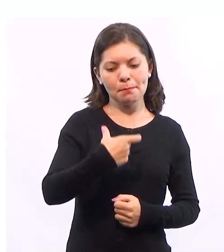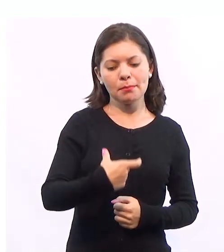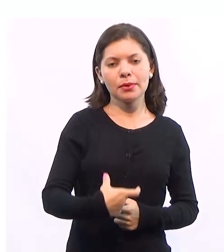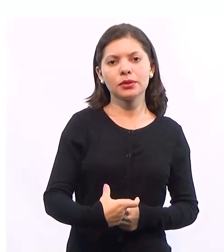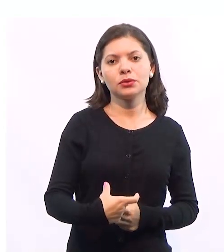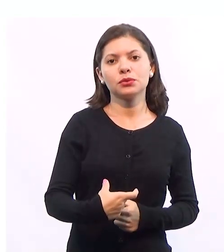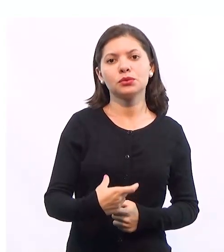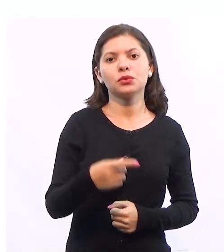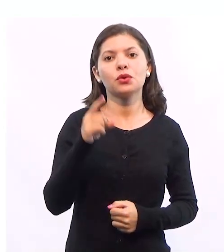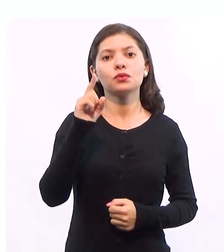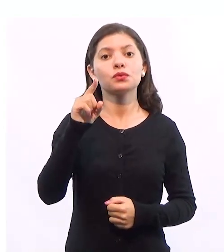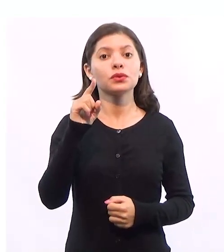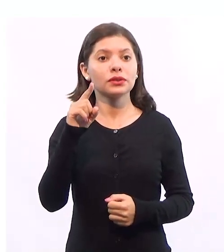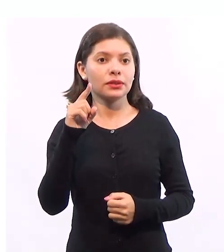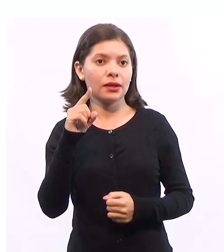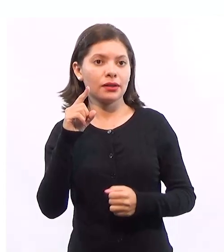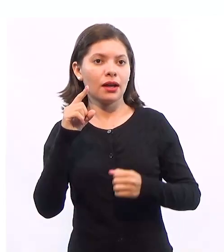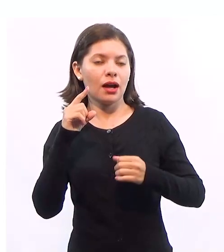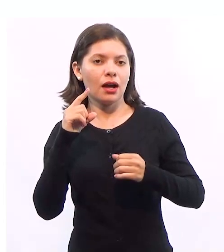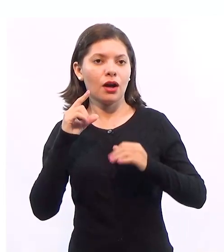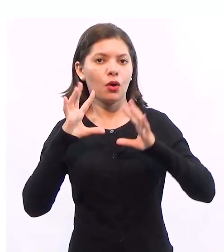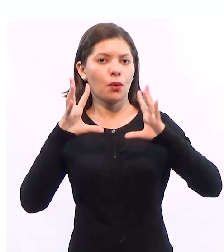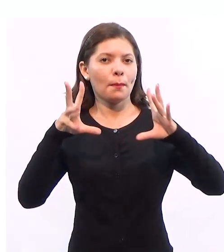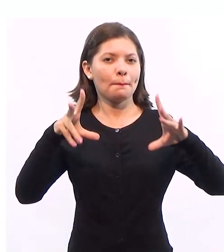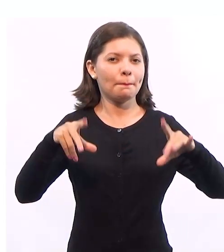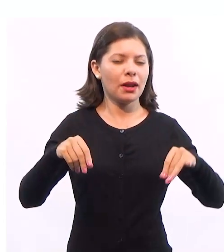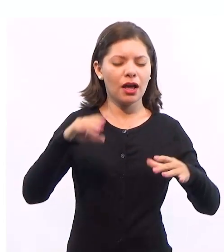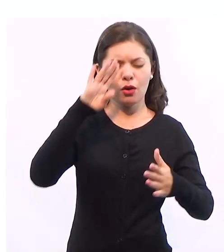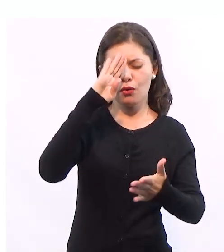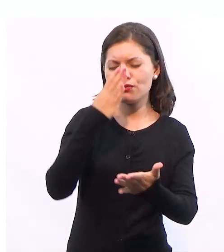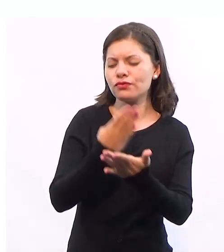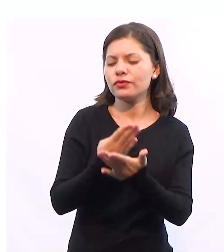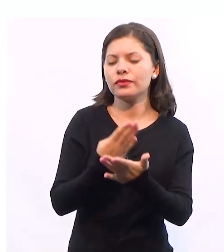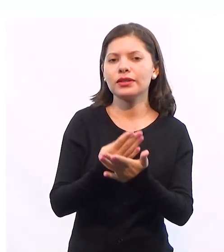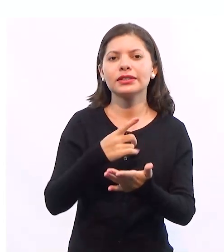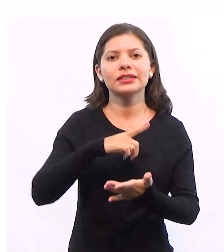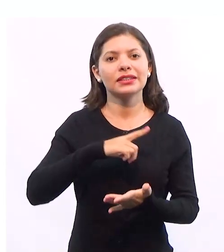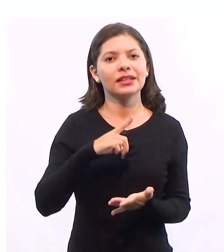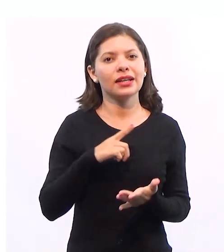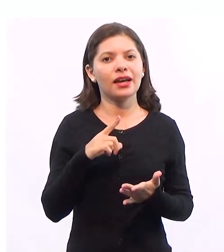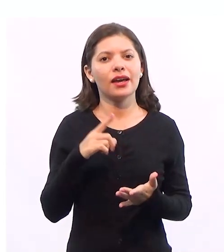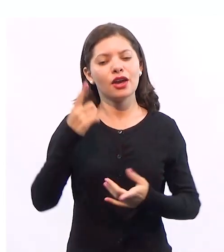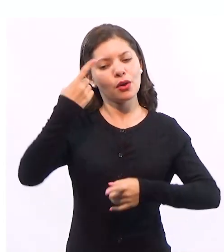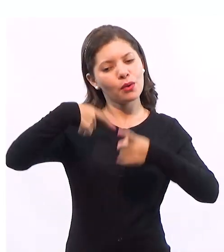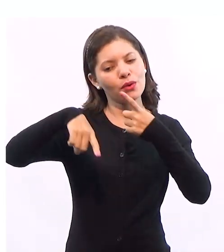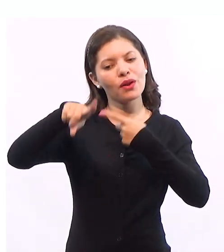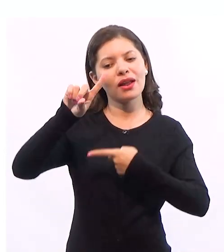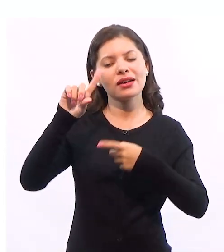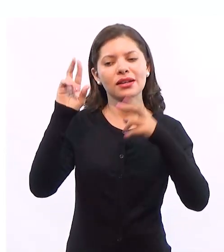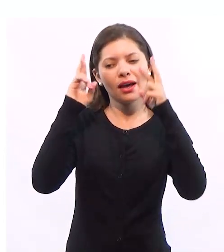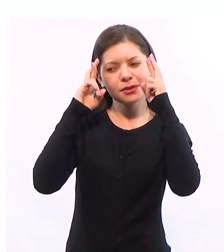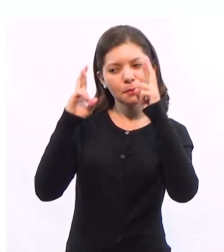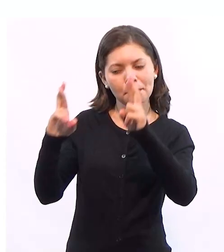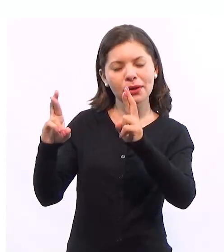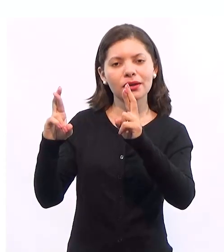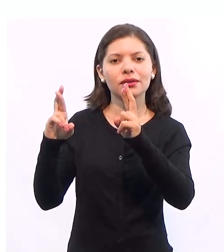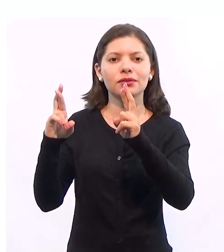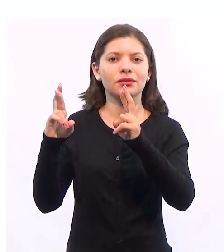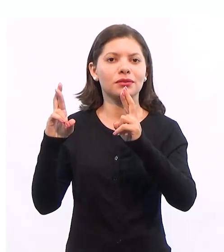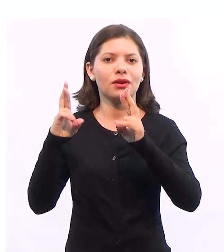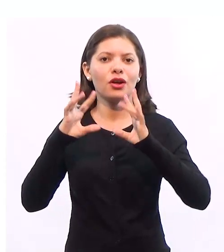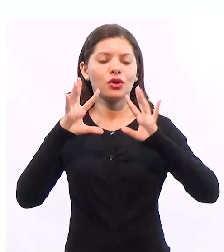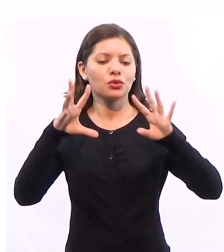você já está um pouco mais completo, né? Autoconfiante, tá? Conquistas, né? Respeito dos outros, né?